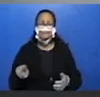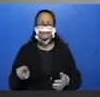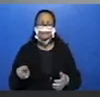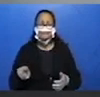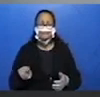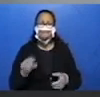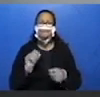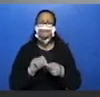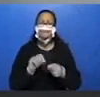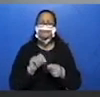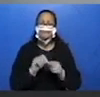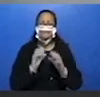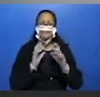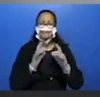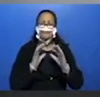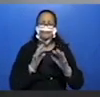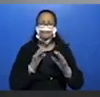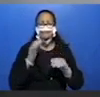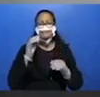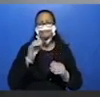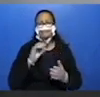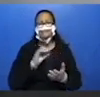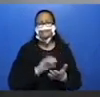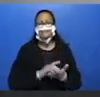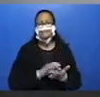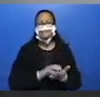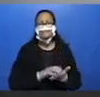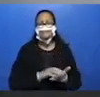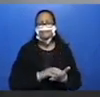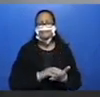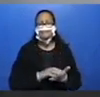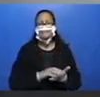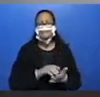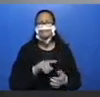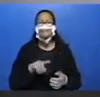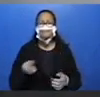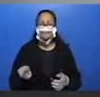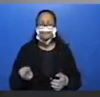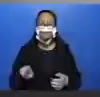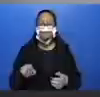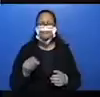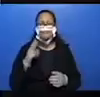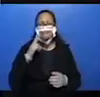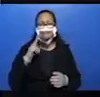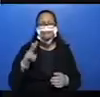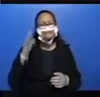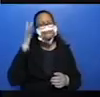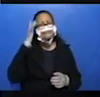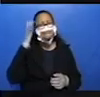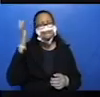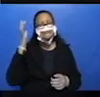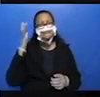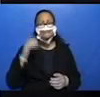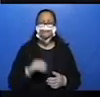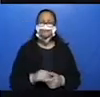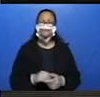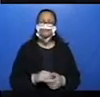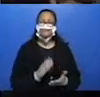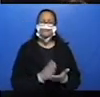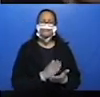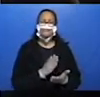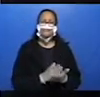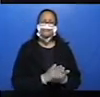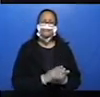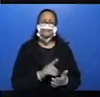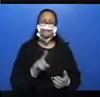cálculo mental? Se não costuma, vai fazer agora para vocês perceberem o quanto que é fácil. Comigo na